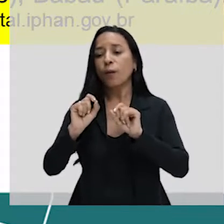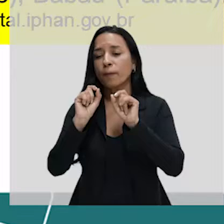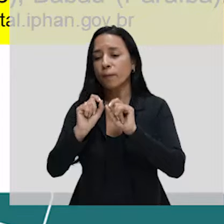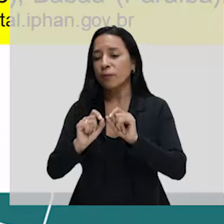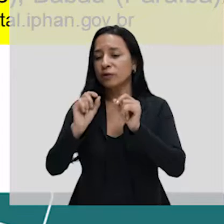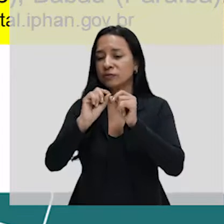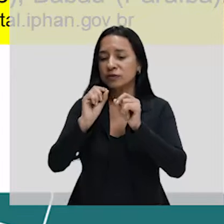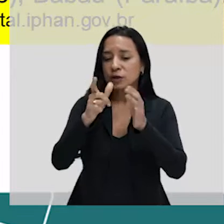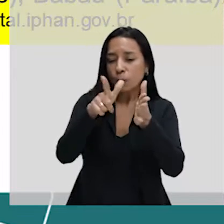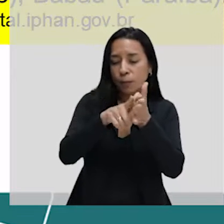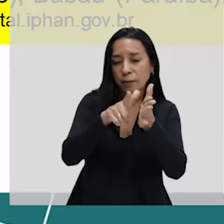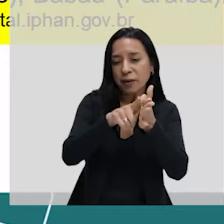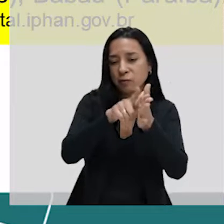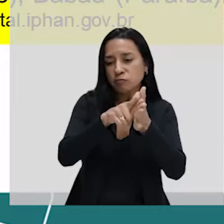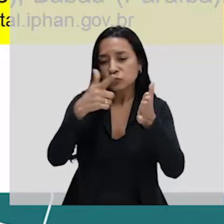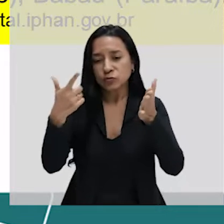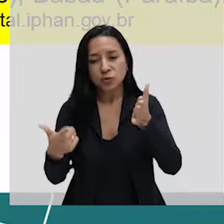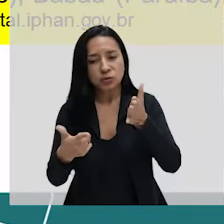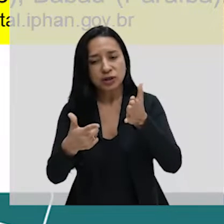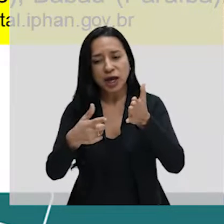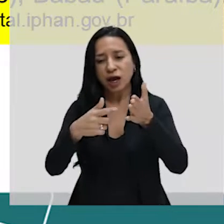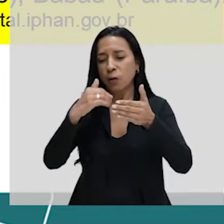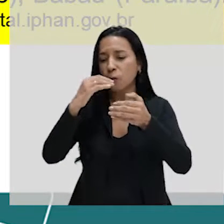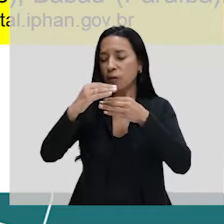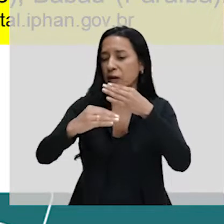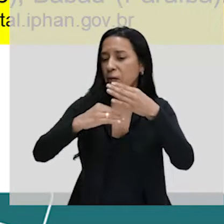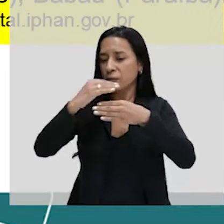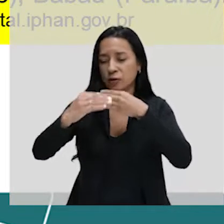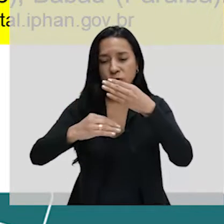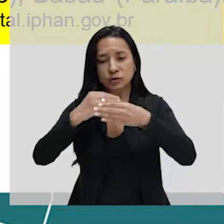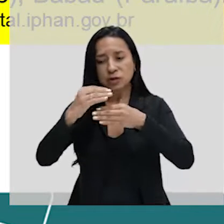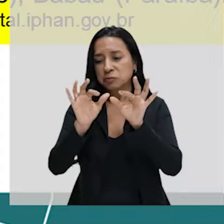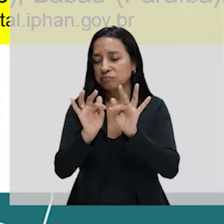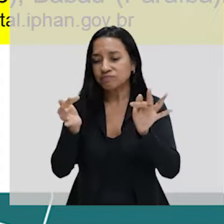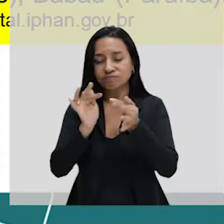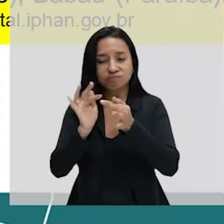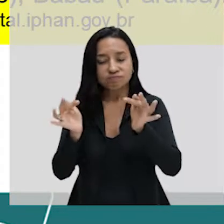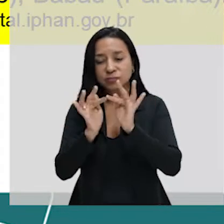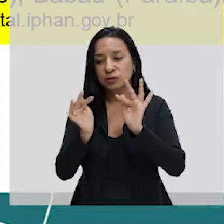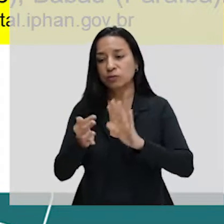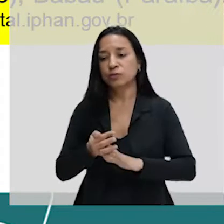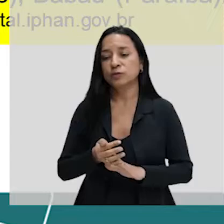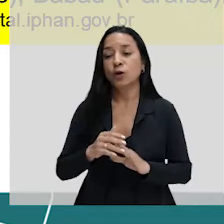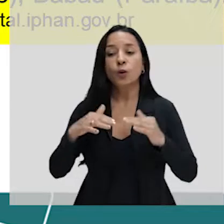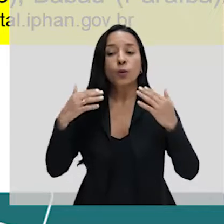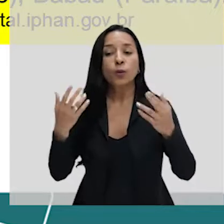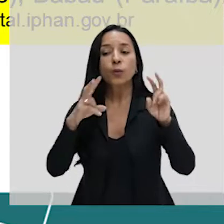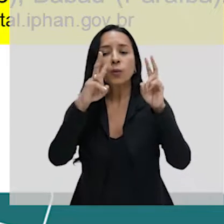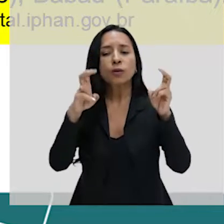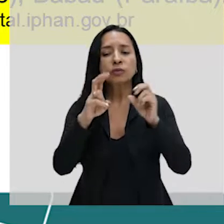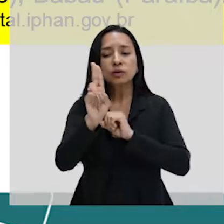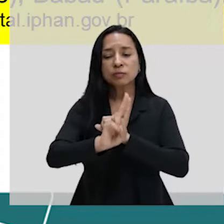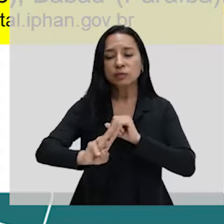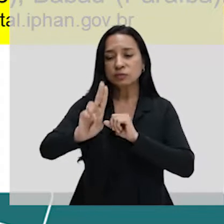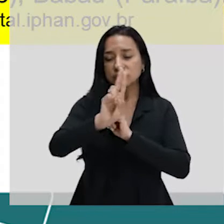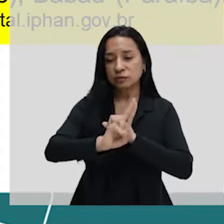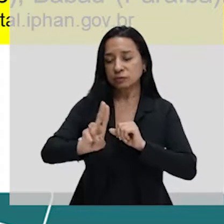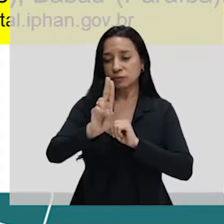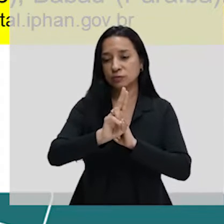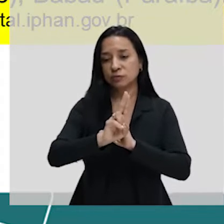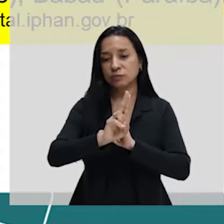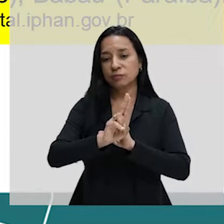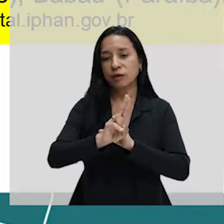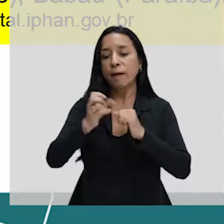papel higiênico e tinta simples. Né? Quais são os temas que são utilizados? Mas parece coisa de criança, né? Porque é um brinquedinho, um boneco. Não,